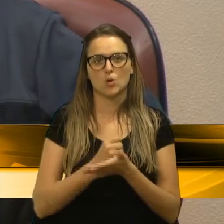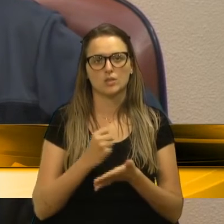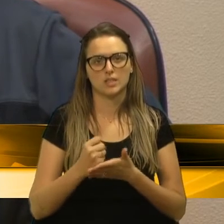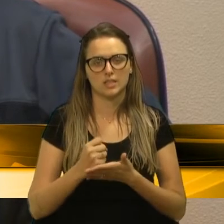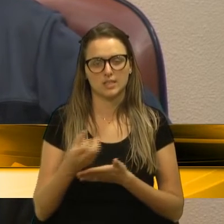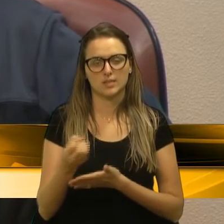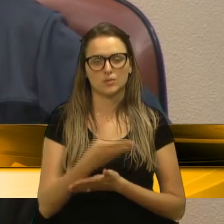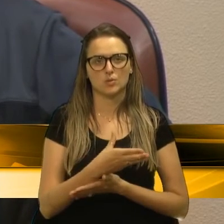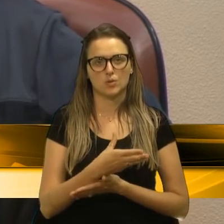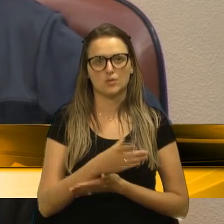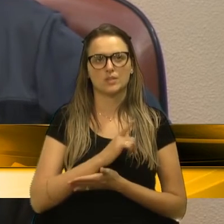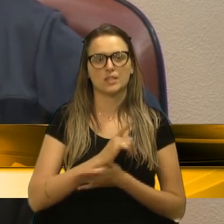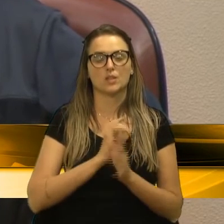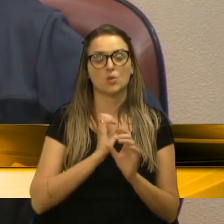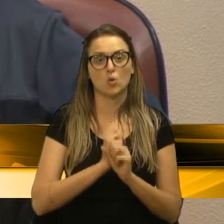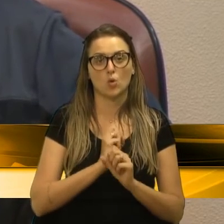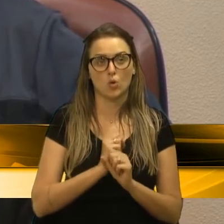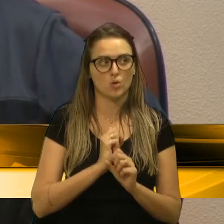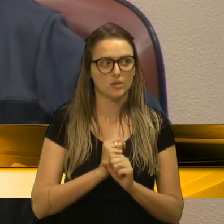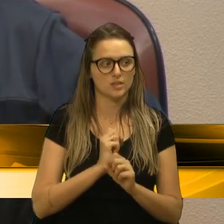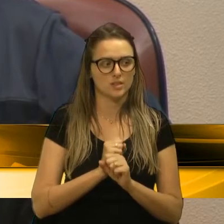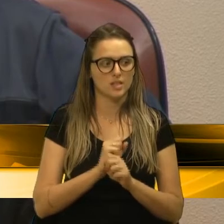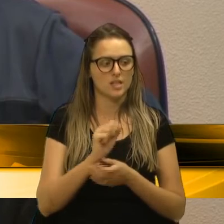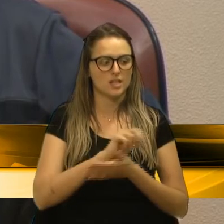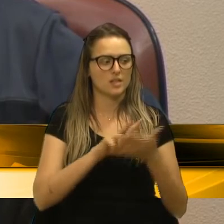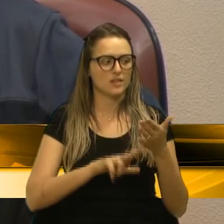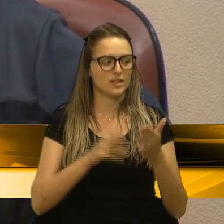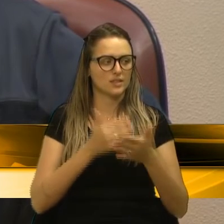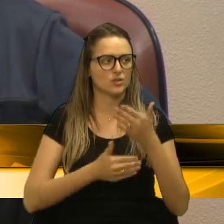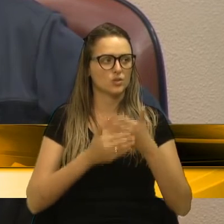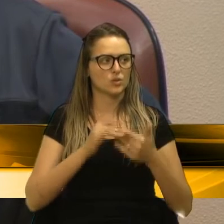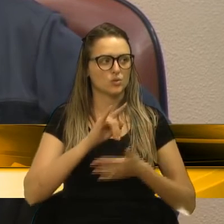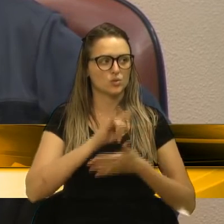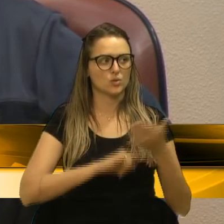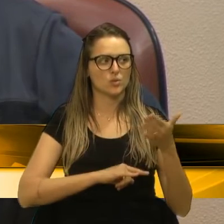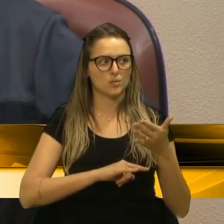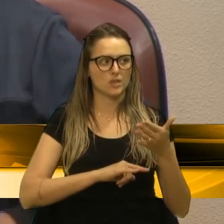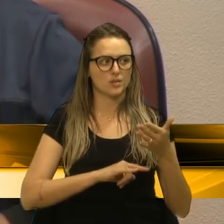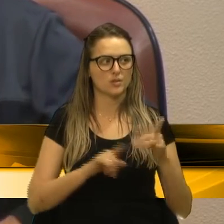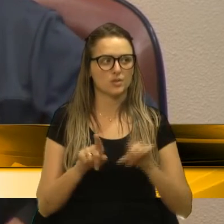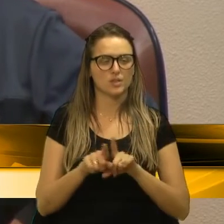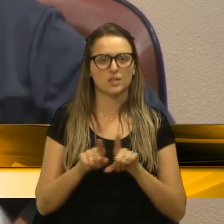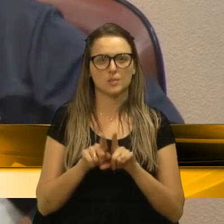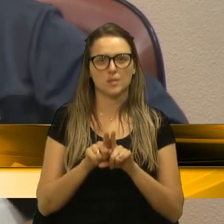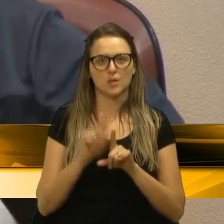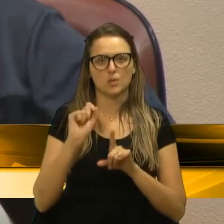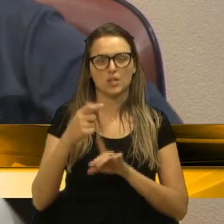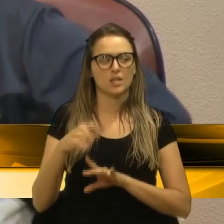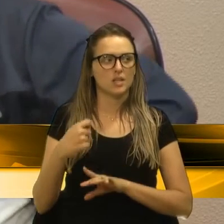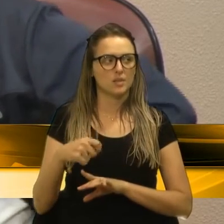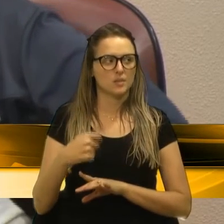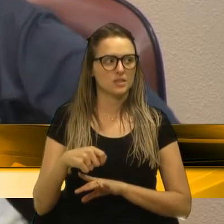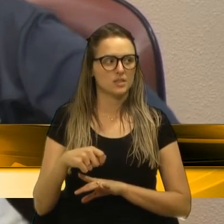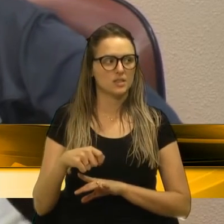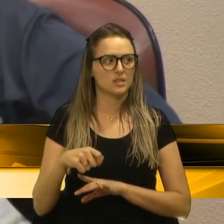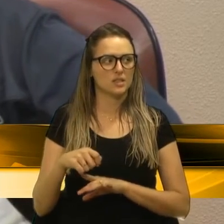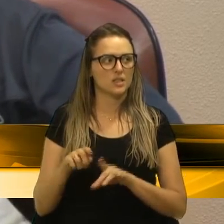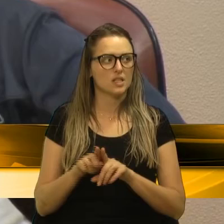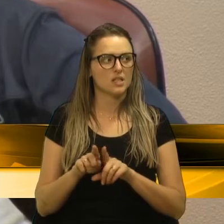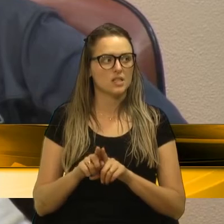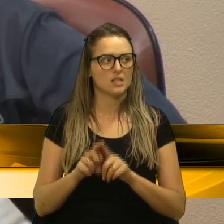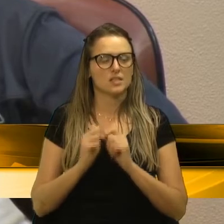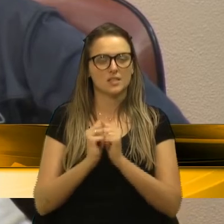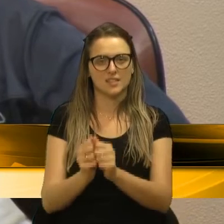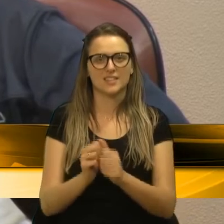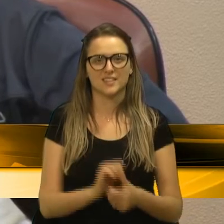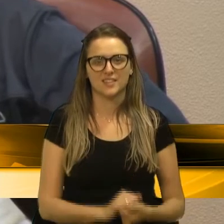Egrégia Corte de Contas analise o mérito das questões reportadas e de outras que eventualmente julgue necessárias em futuro exame mais apurado da